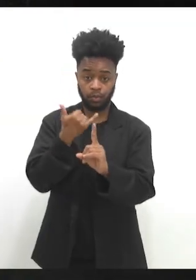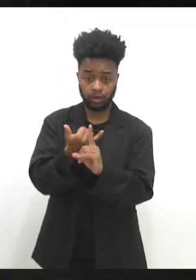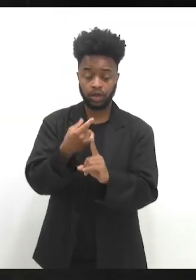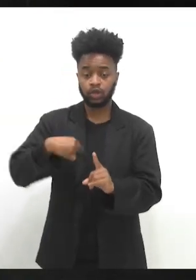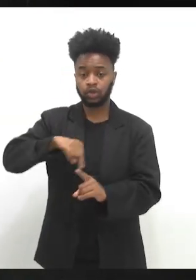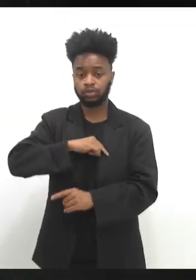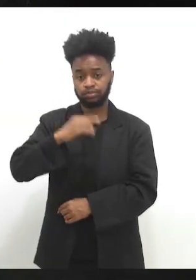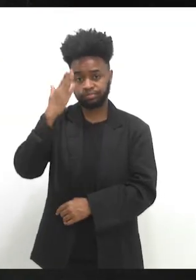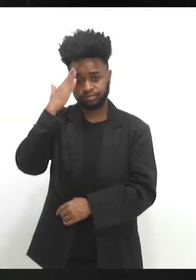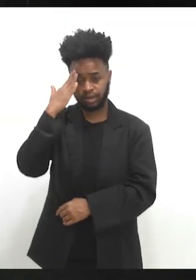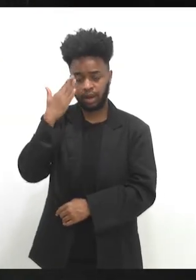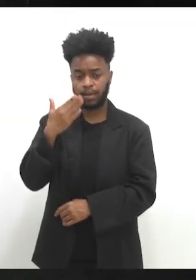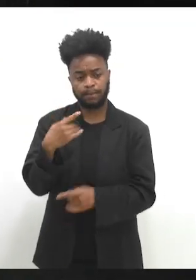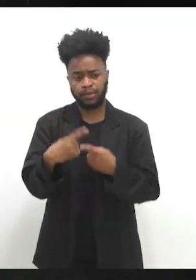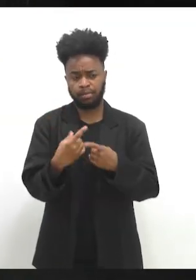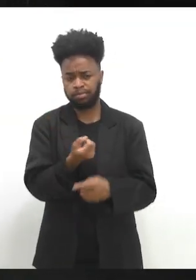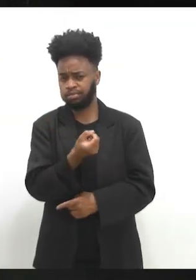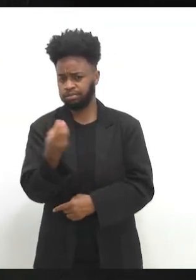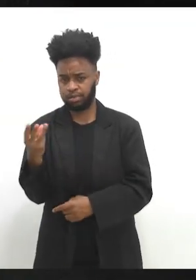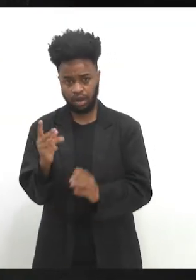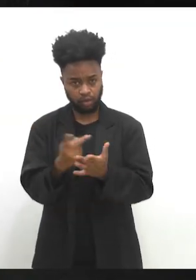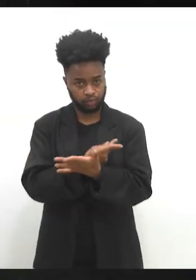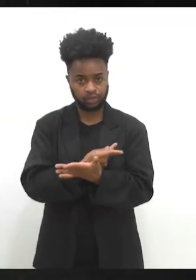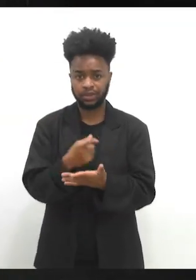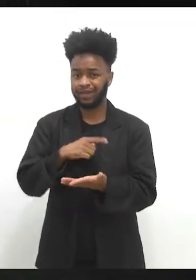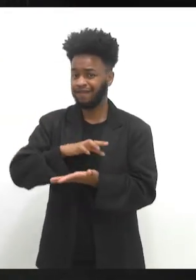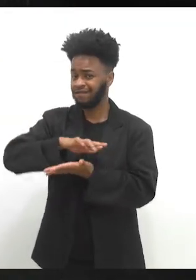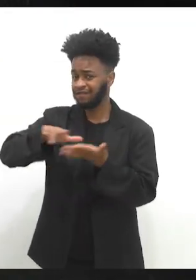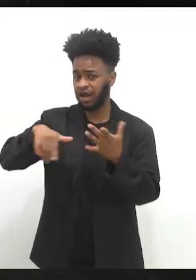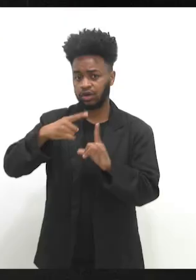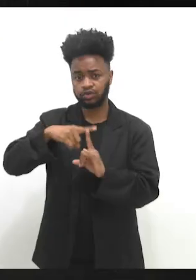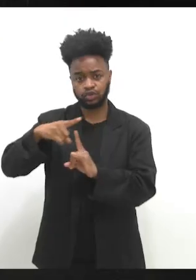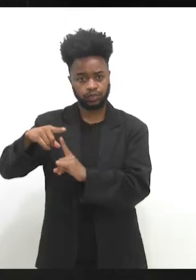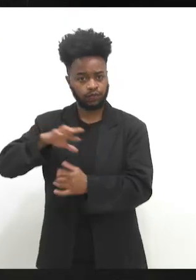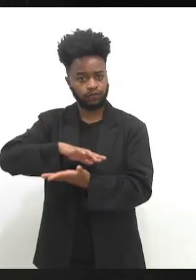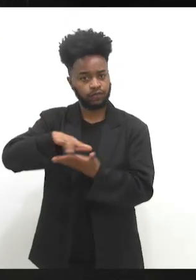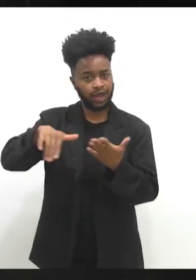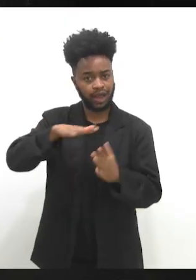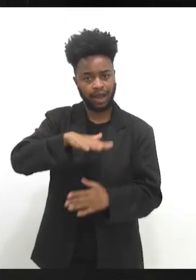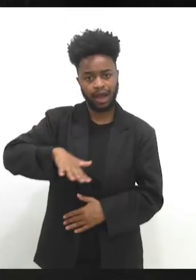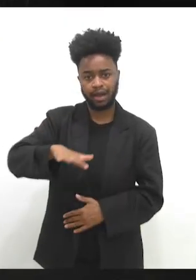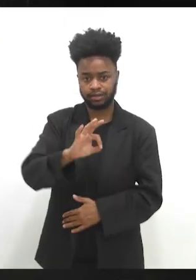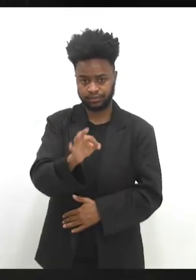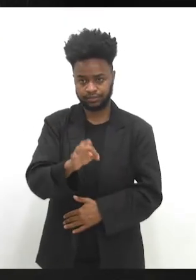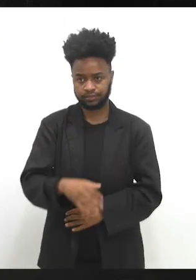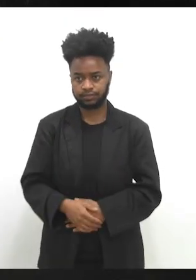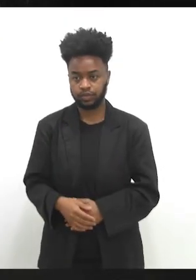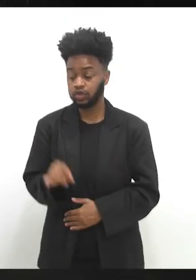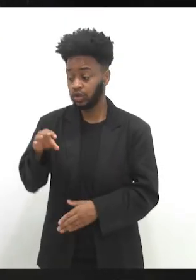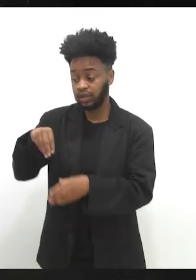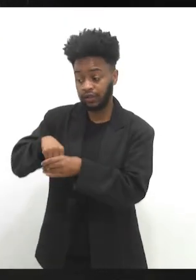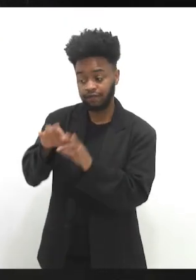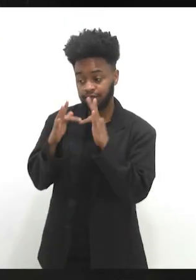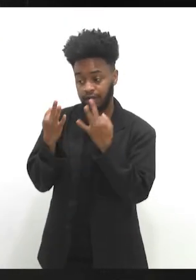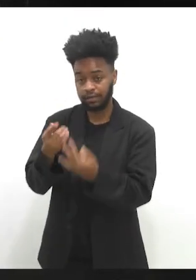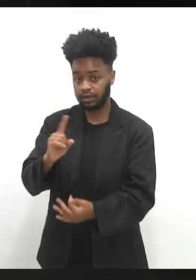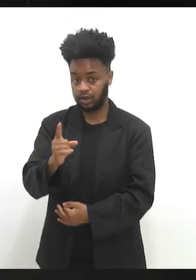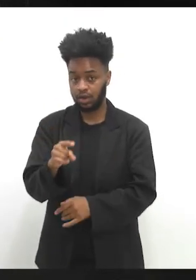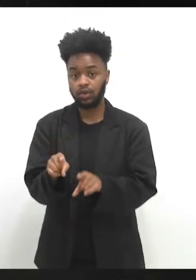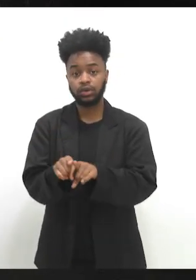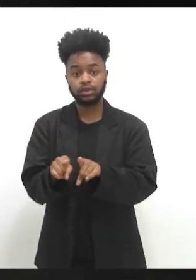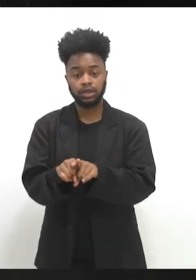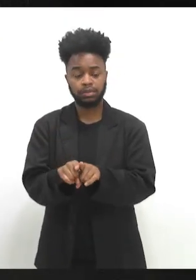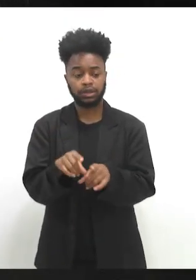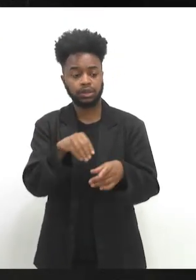coisa que a gente tomou conhecimento. O que mais acontece, né? São de diversas áreas, digamos assim. Não só né? dentro da família, como